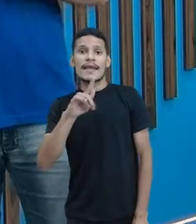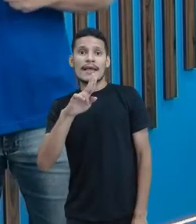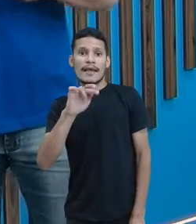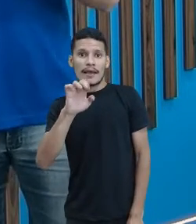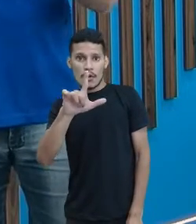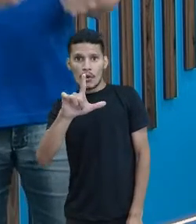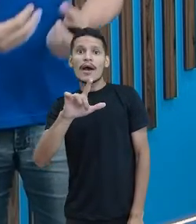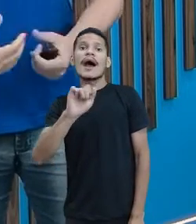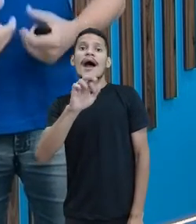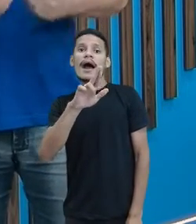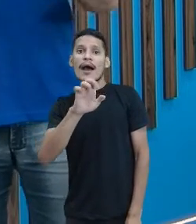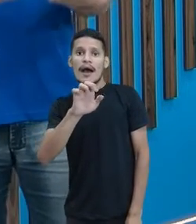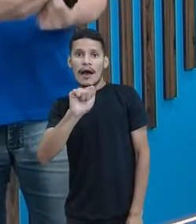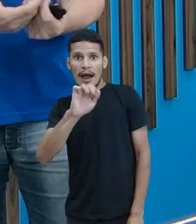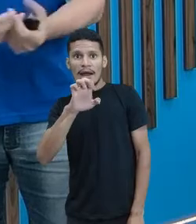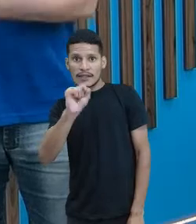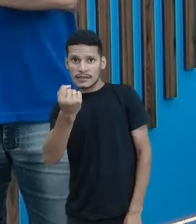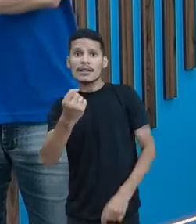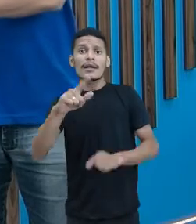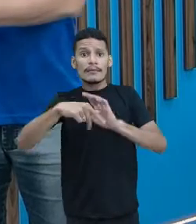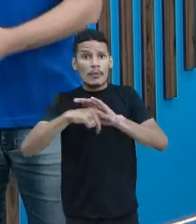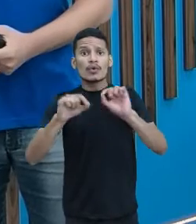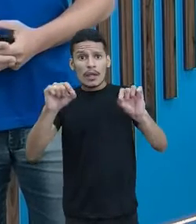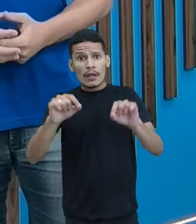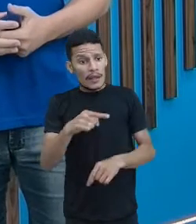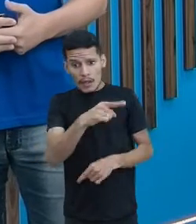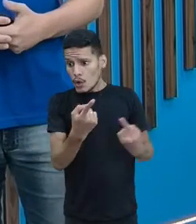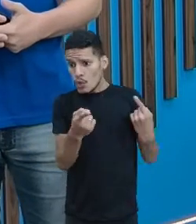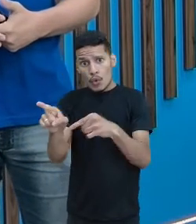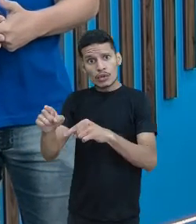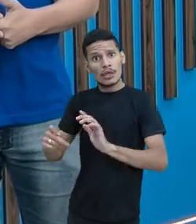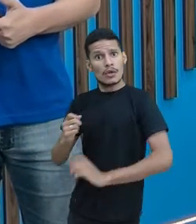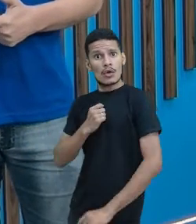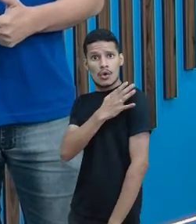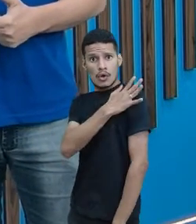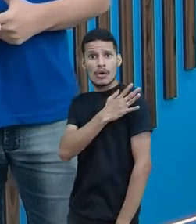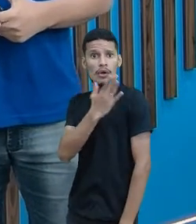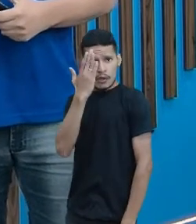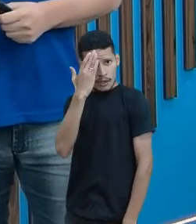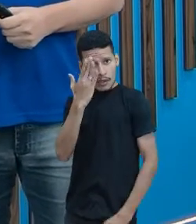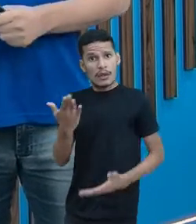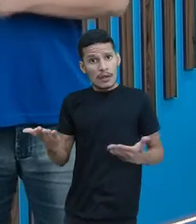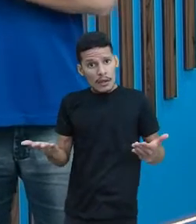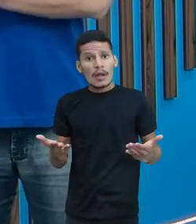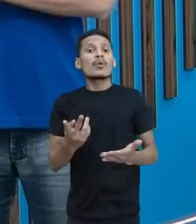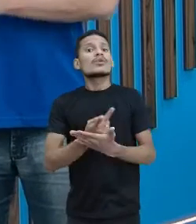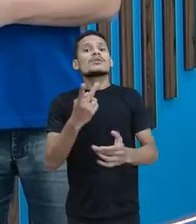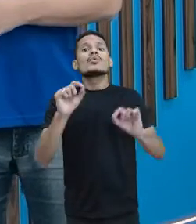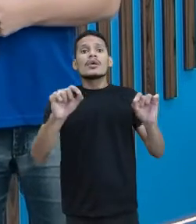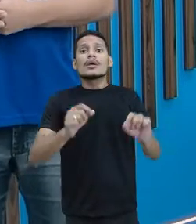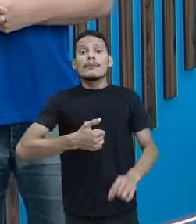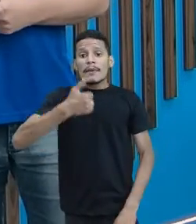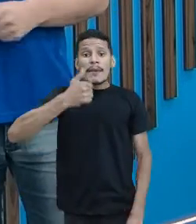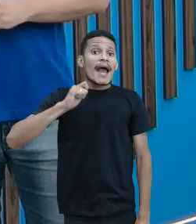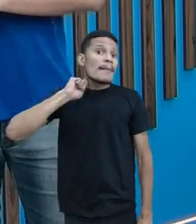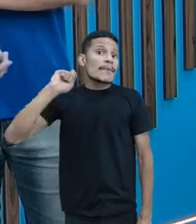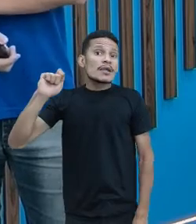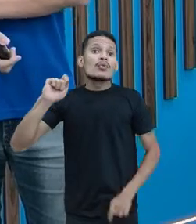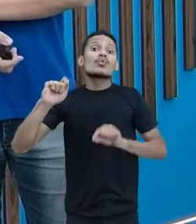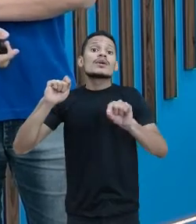Miguel Arraes estava muito mais ligado aos setores progressistas e, claro, era o contrário ao golpe militar. E aí, no 1º de abril